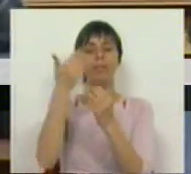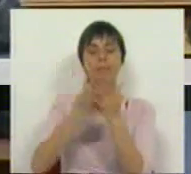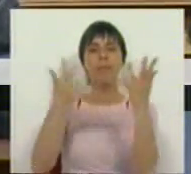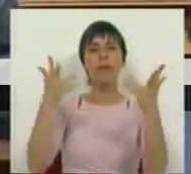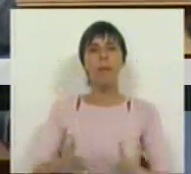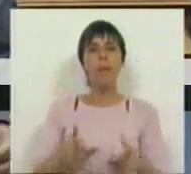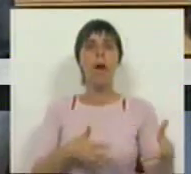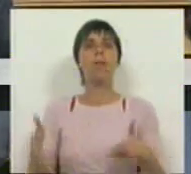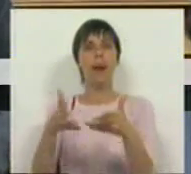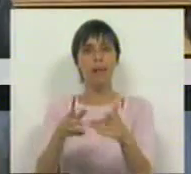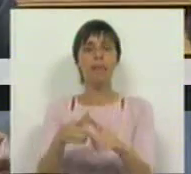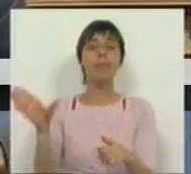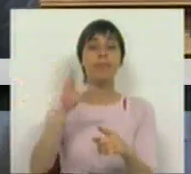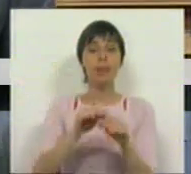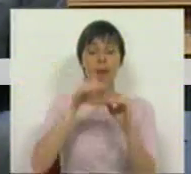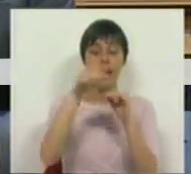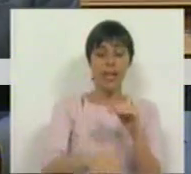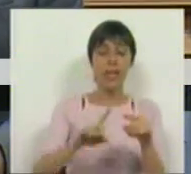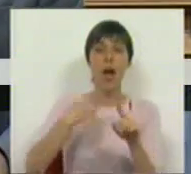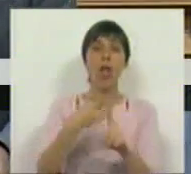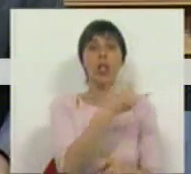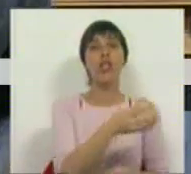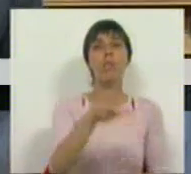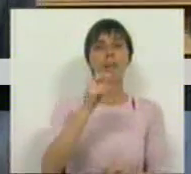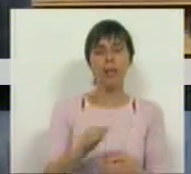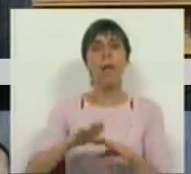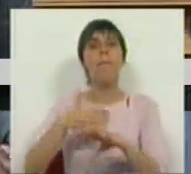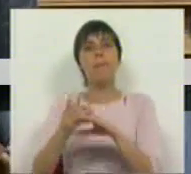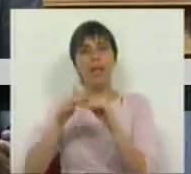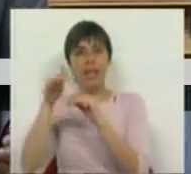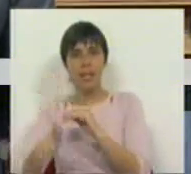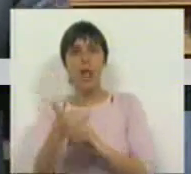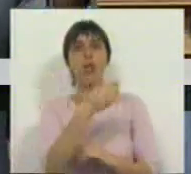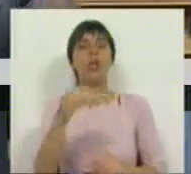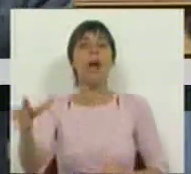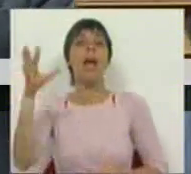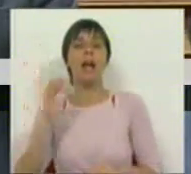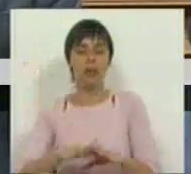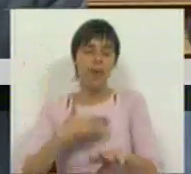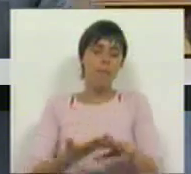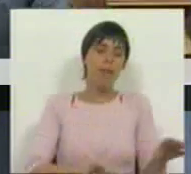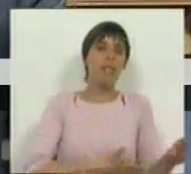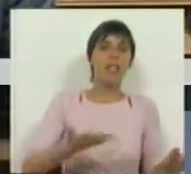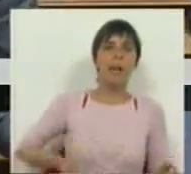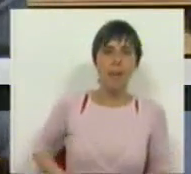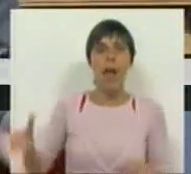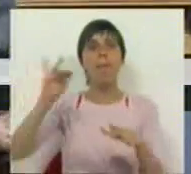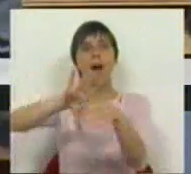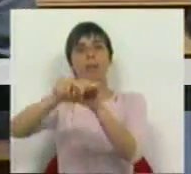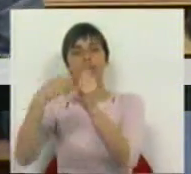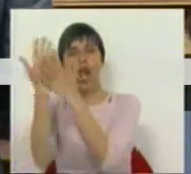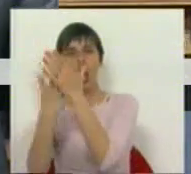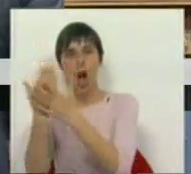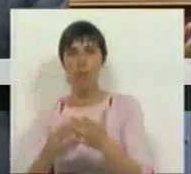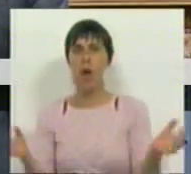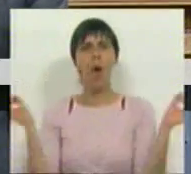estratégia orçamental, que é mais recessão em 2013, mais recessão em 2014, mais desemprego, mais destruição da economia.